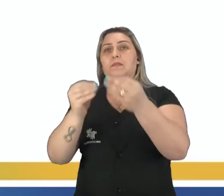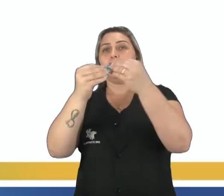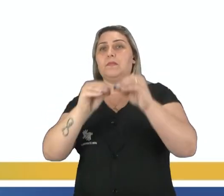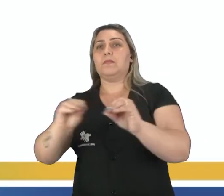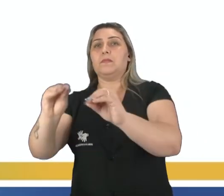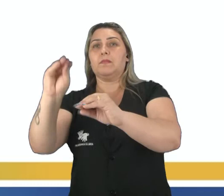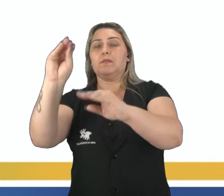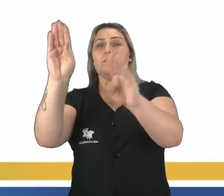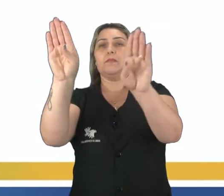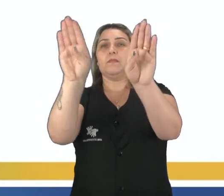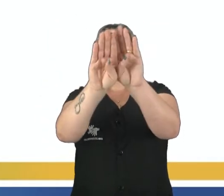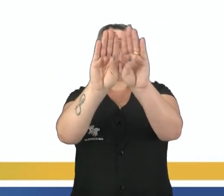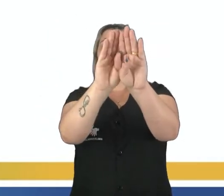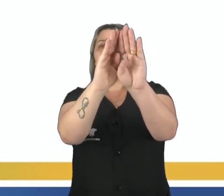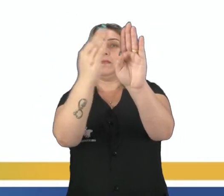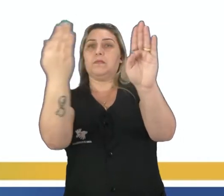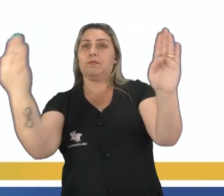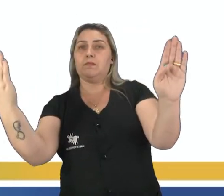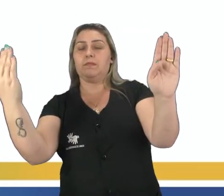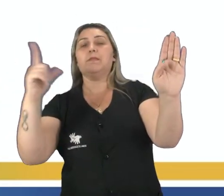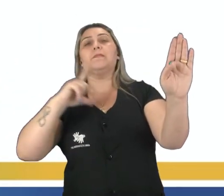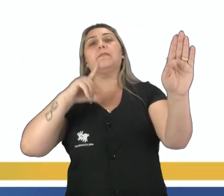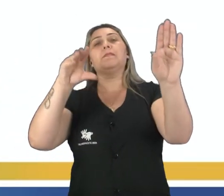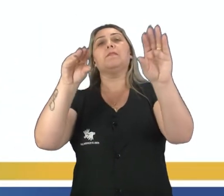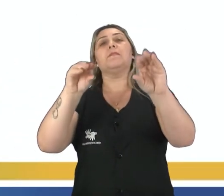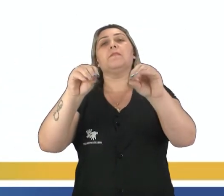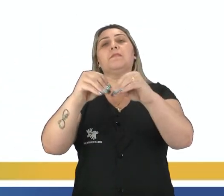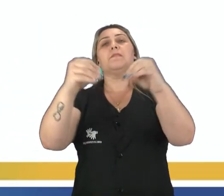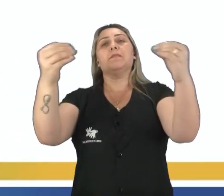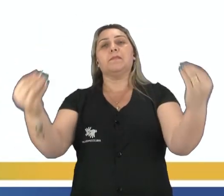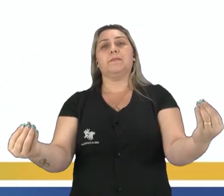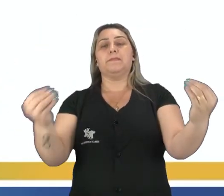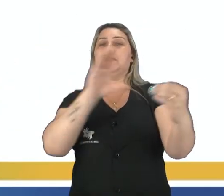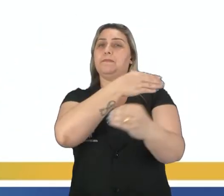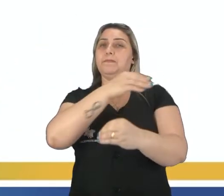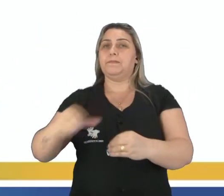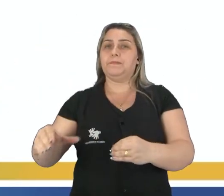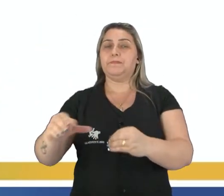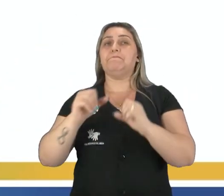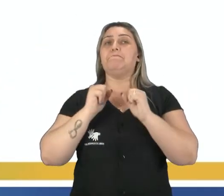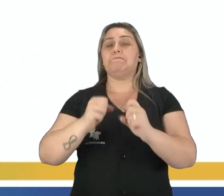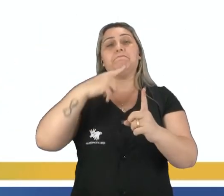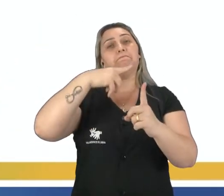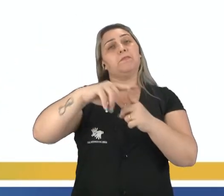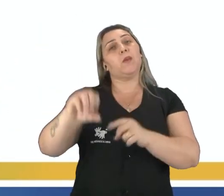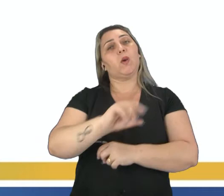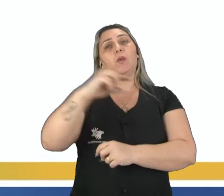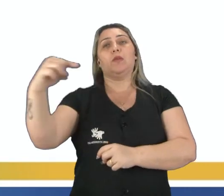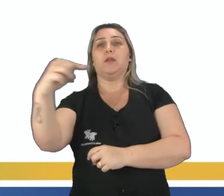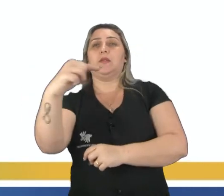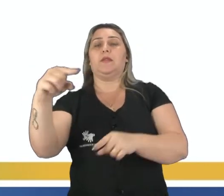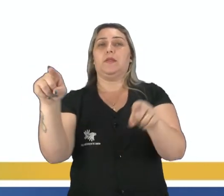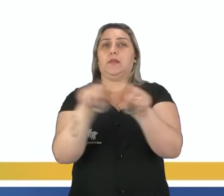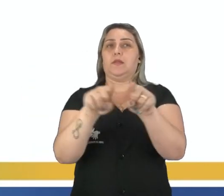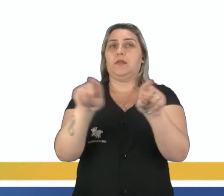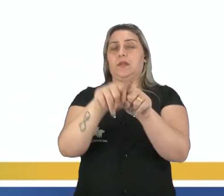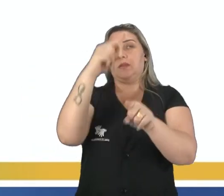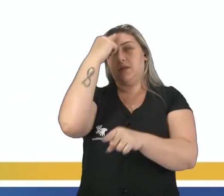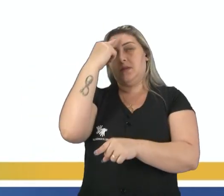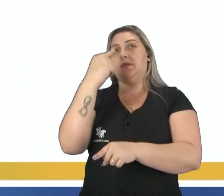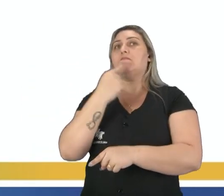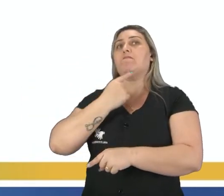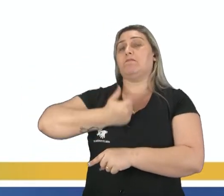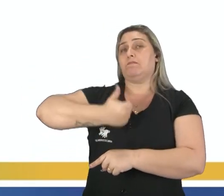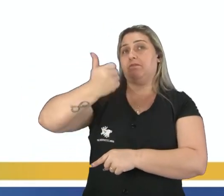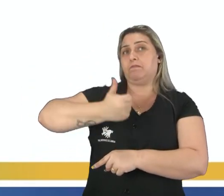seja, quando há o contato, há uma distribuição dessas cargas aí. Pode ser positivo, pode ser negativo também. Então, na imagem tem a primeira